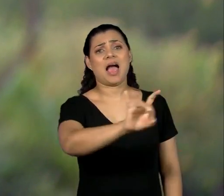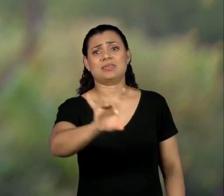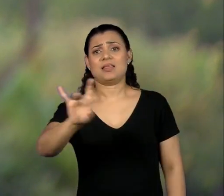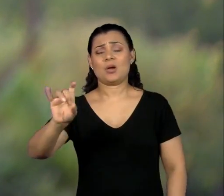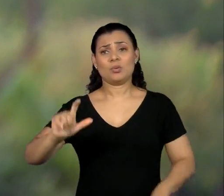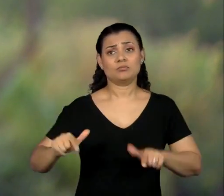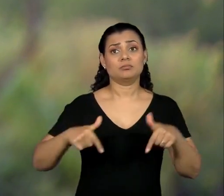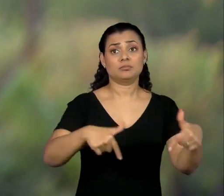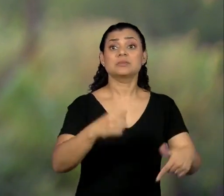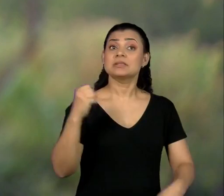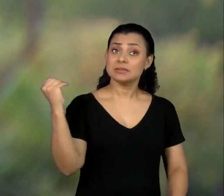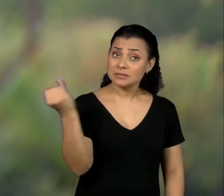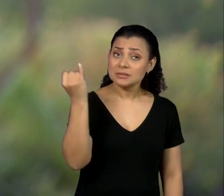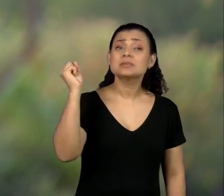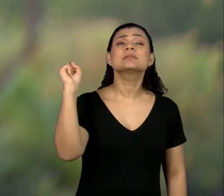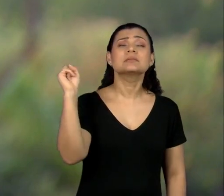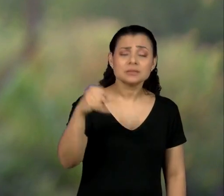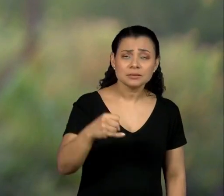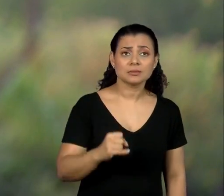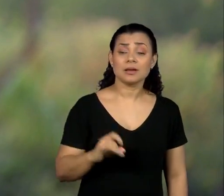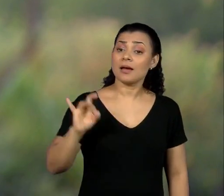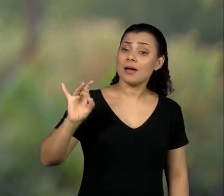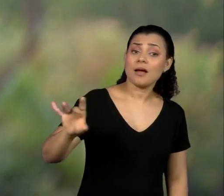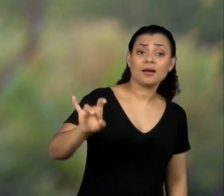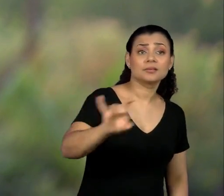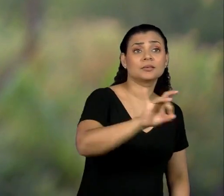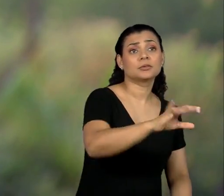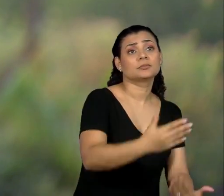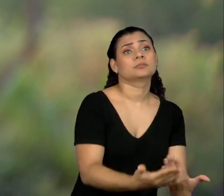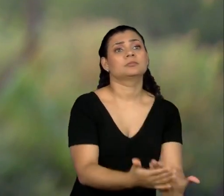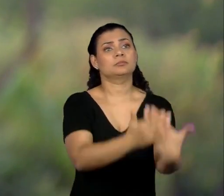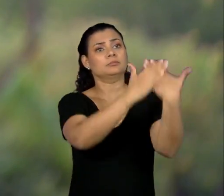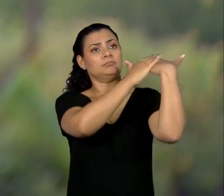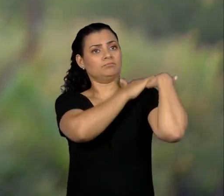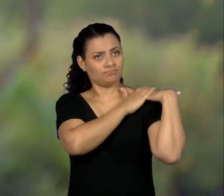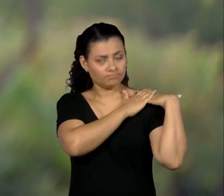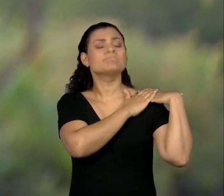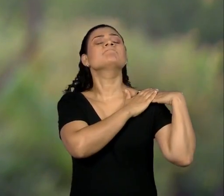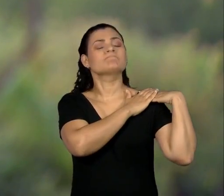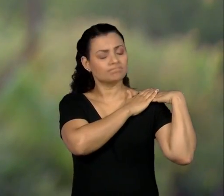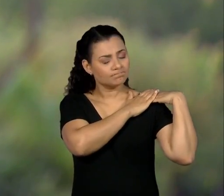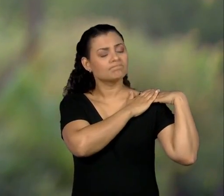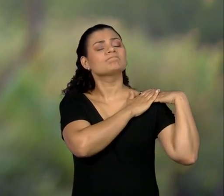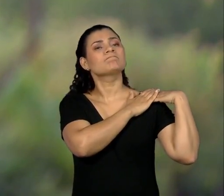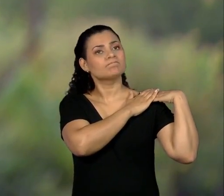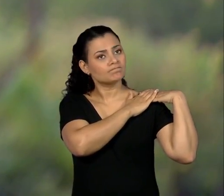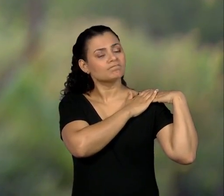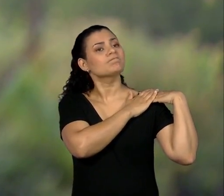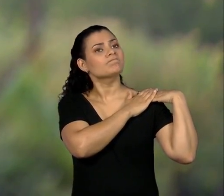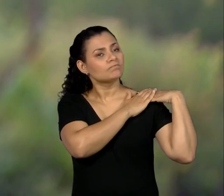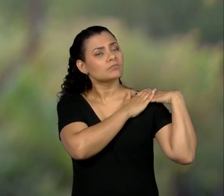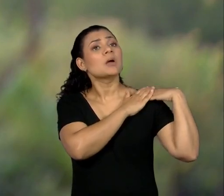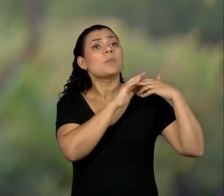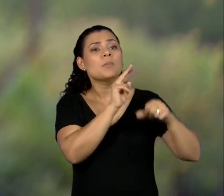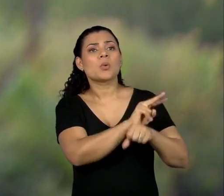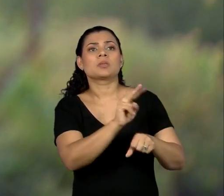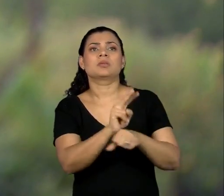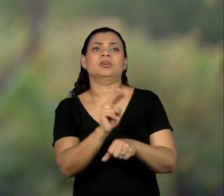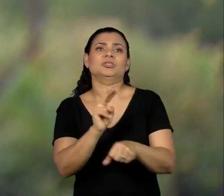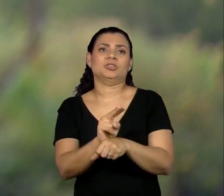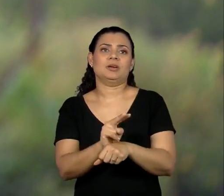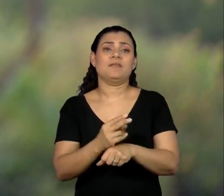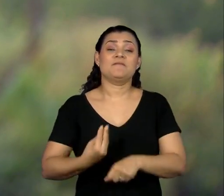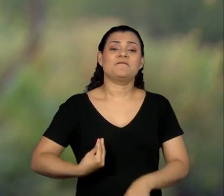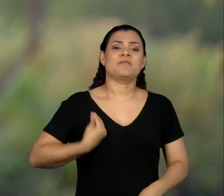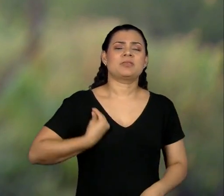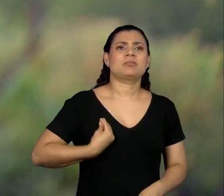importante chamar para cada um de nós a corresponsabilidade pelo ambiente que vivemos,